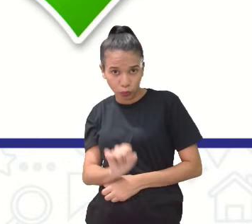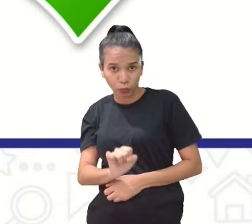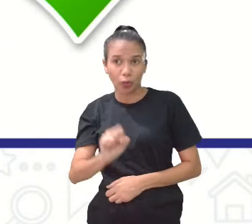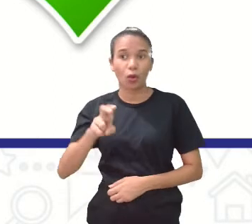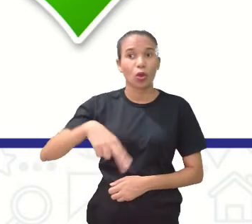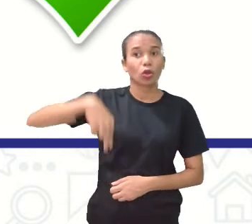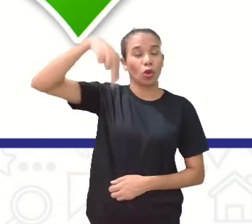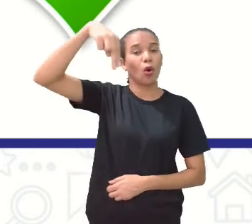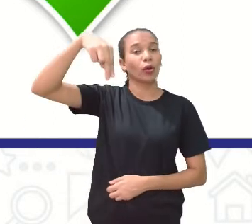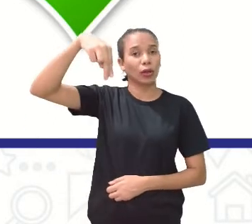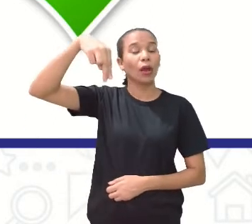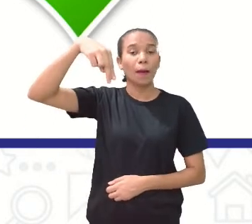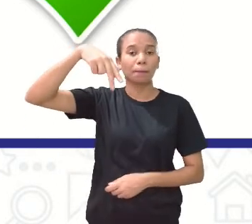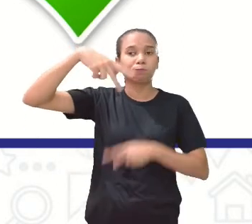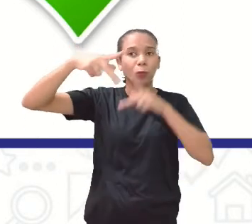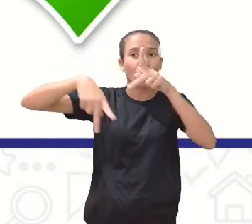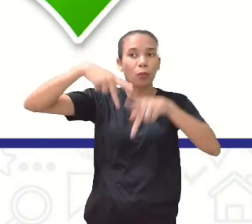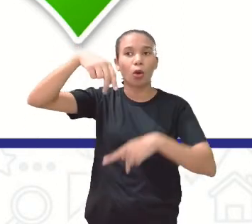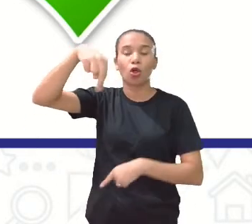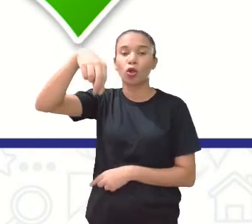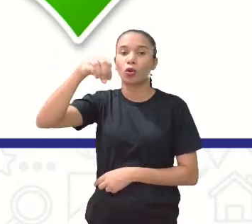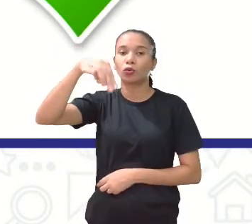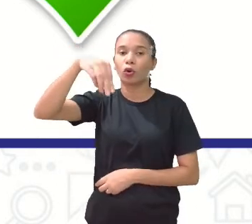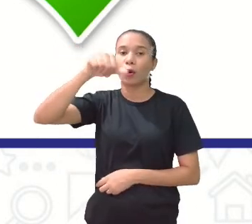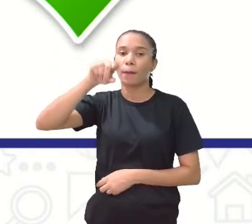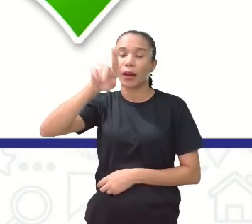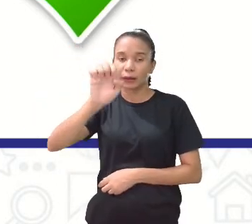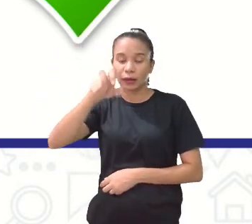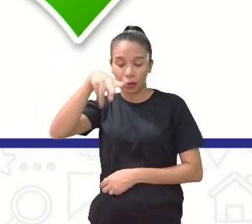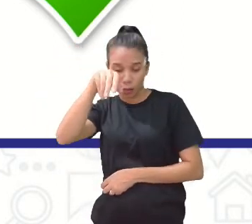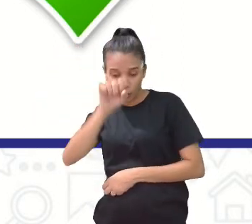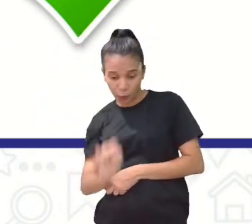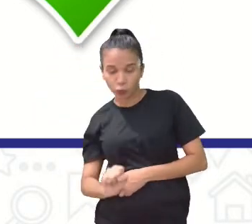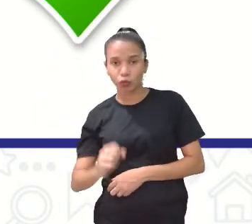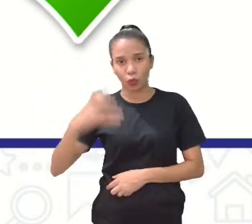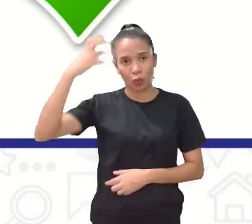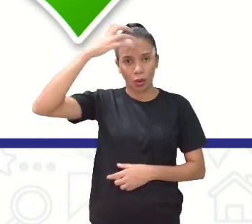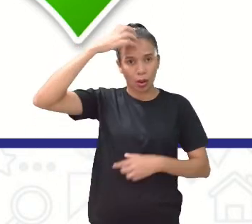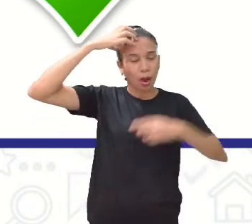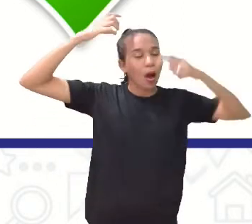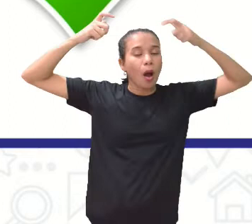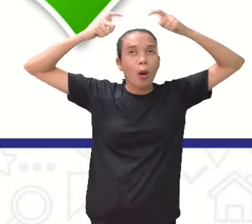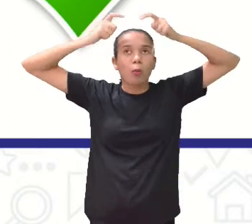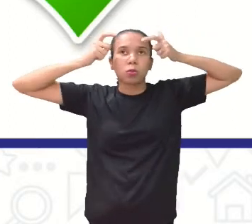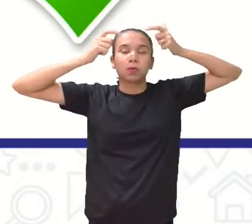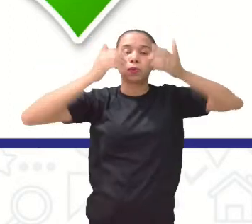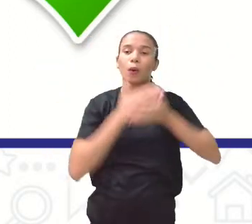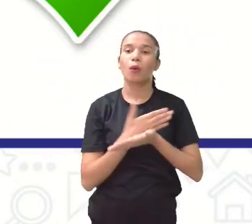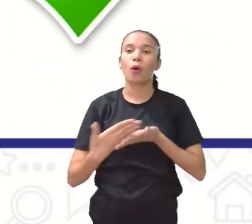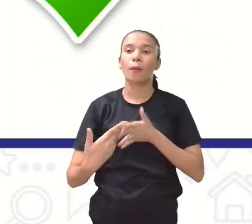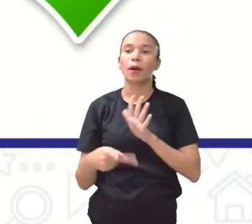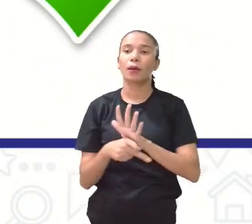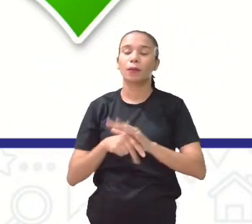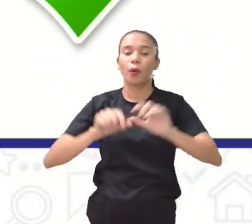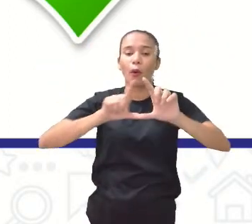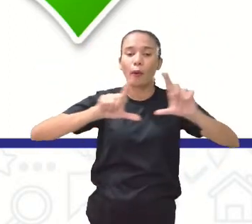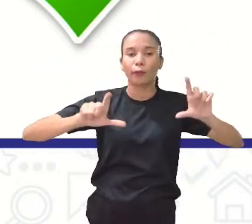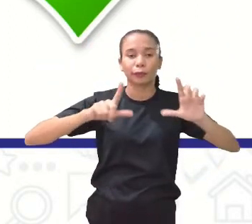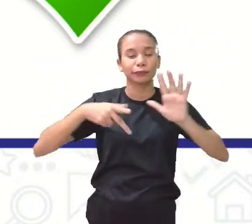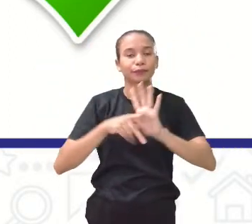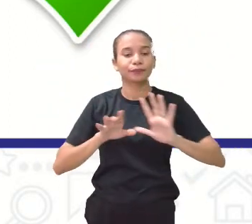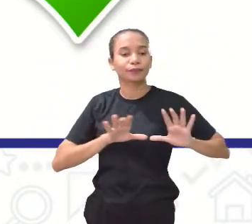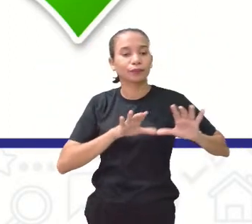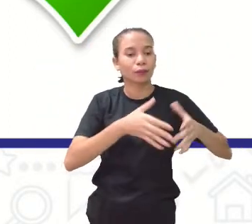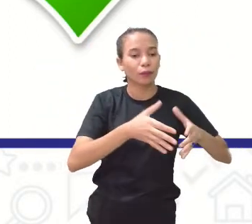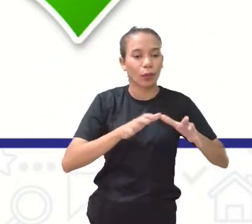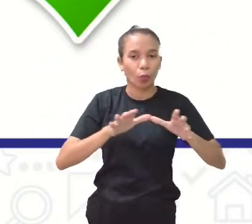os povos nômades e aqui no sul, a formação de alguns reinos, principalmente, né, a partir desses grupos étnicos aqui,